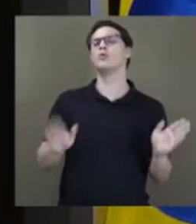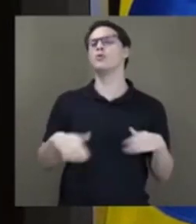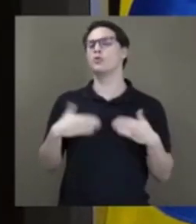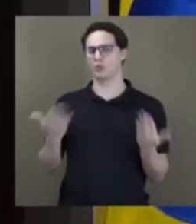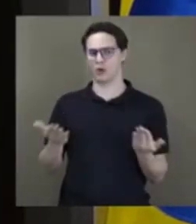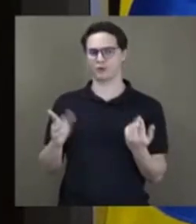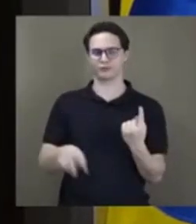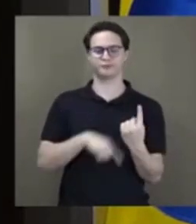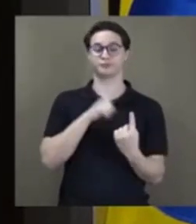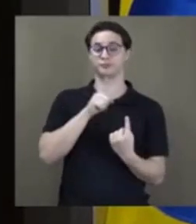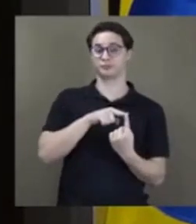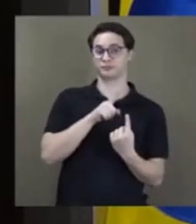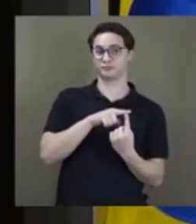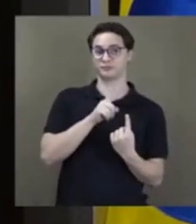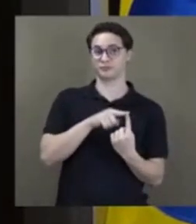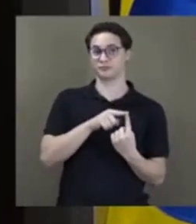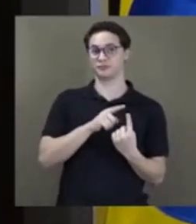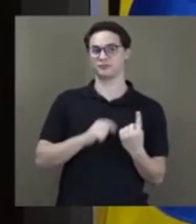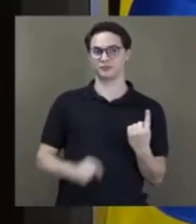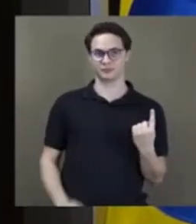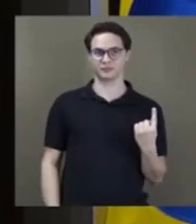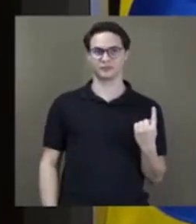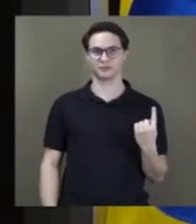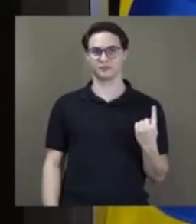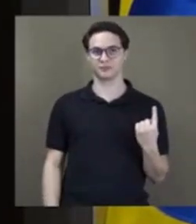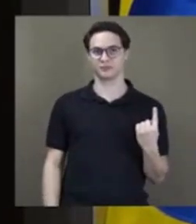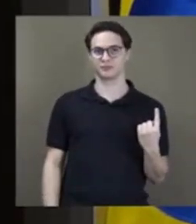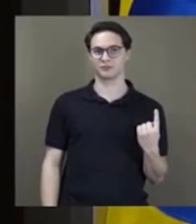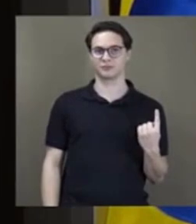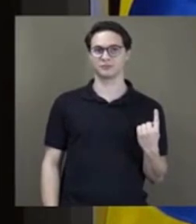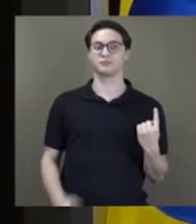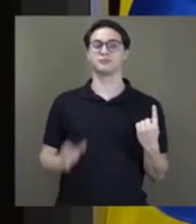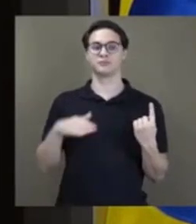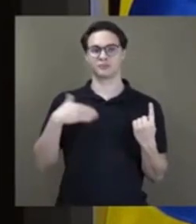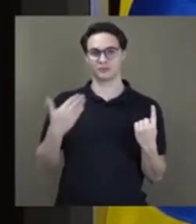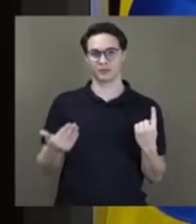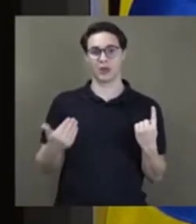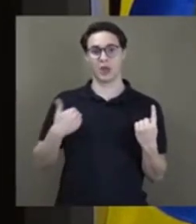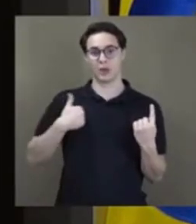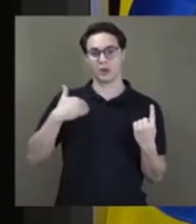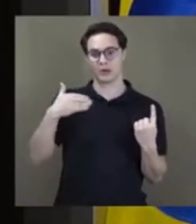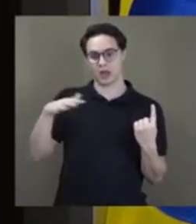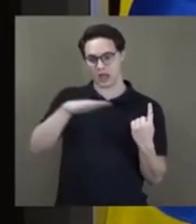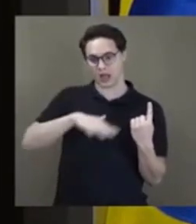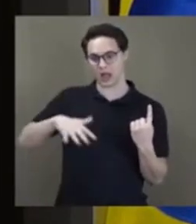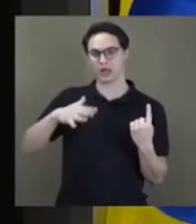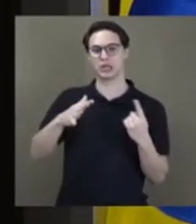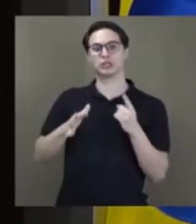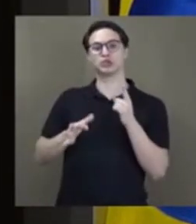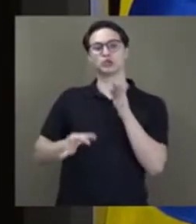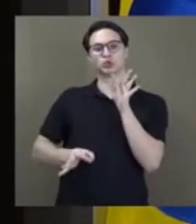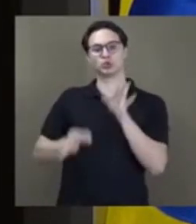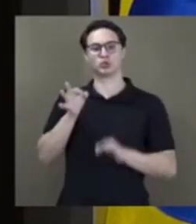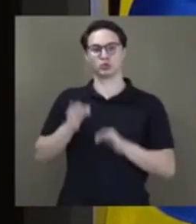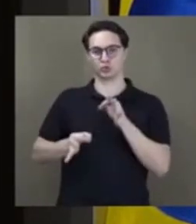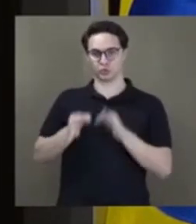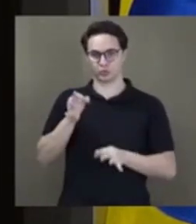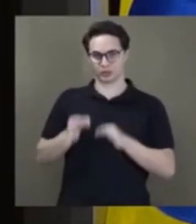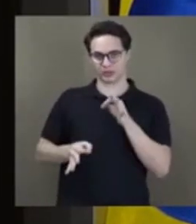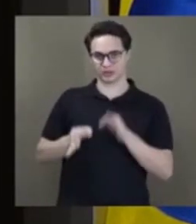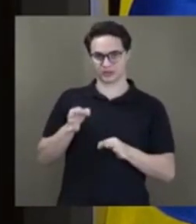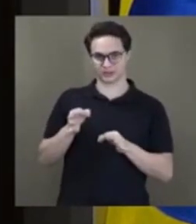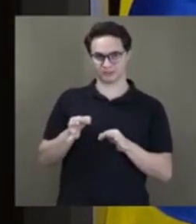A primeira, a categoria a qual eu tenho a honra de ser vinculado há 30 anos, de um modo ou de outro, a